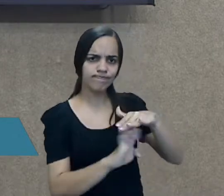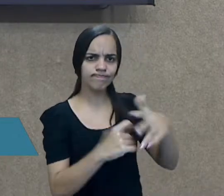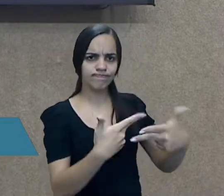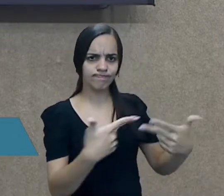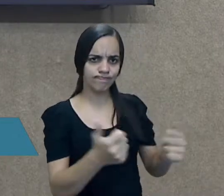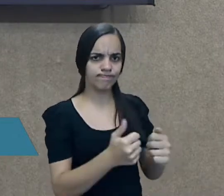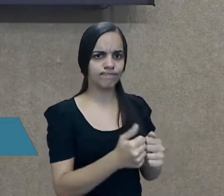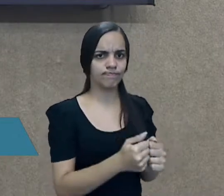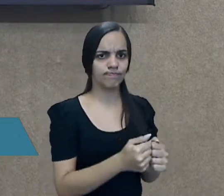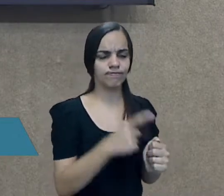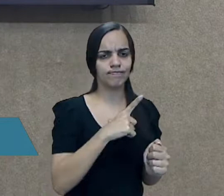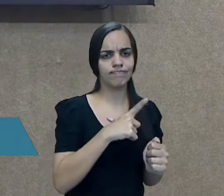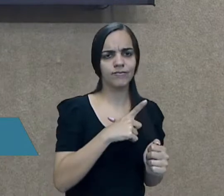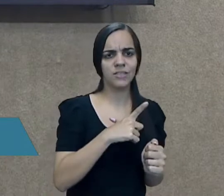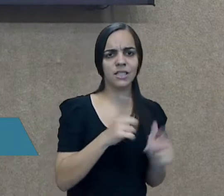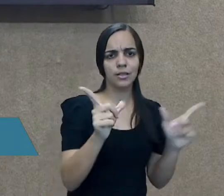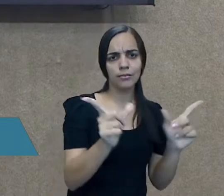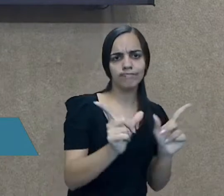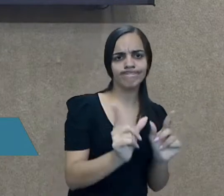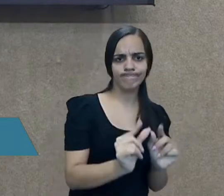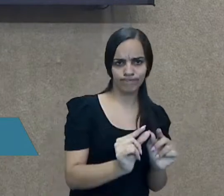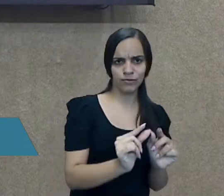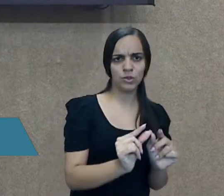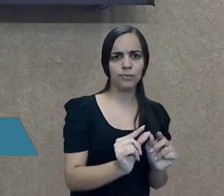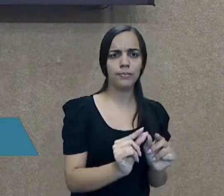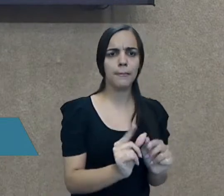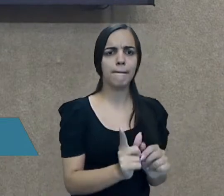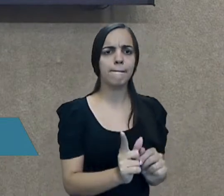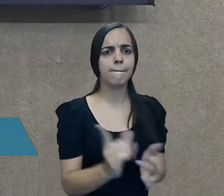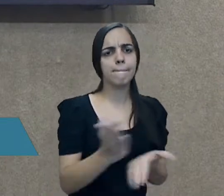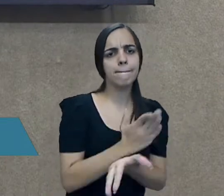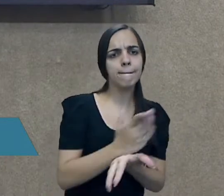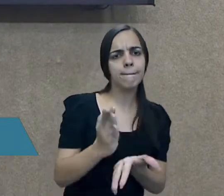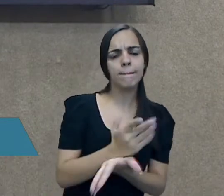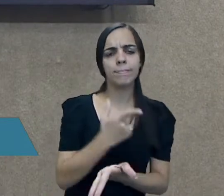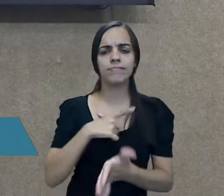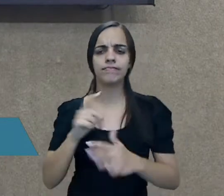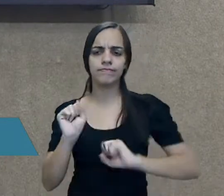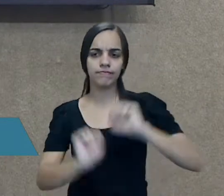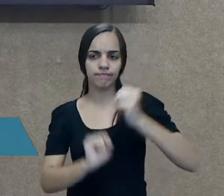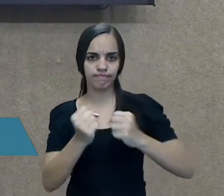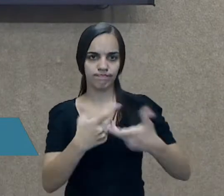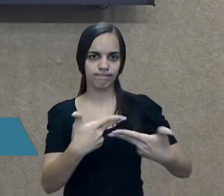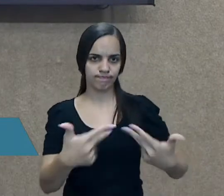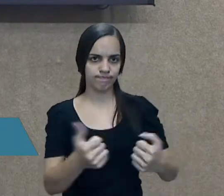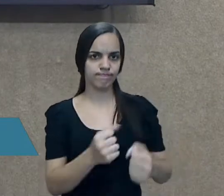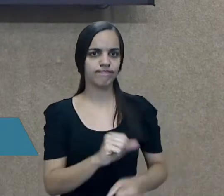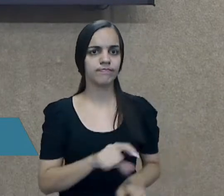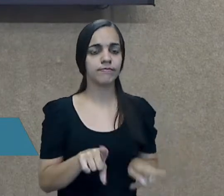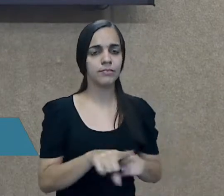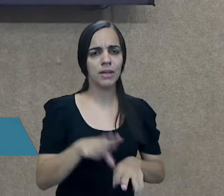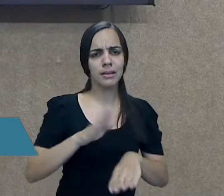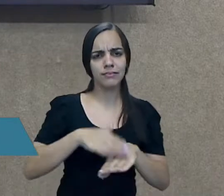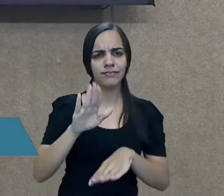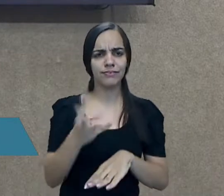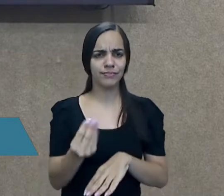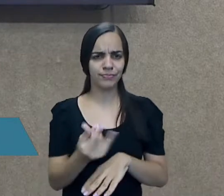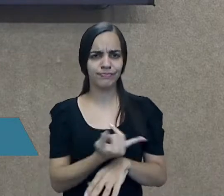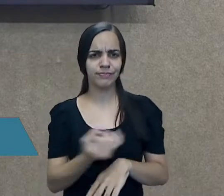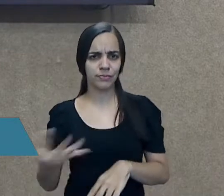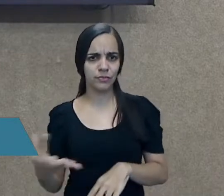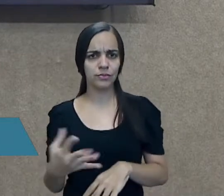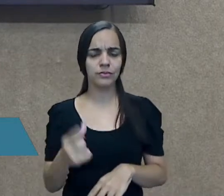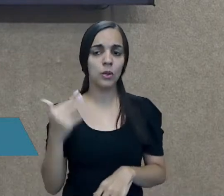possuem a minoria das ações de suas associadas. Muitas vezes, isso acontece com